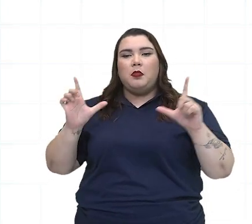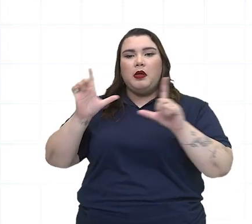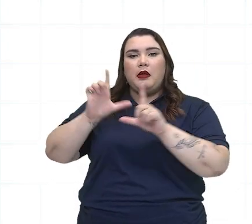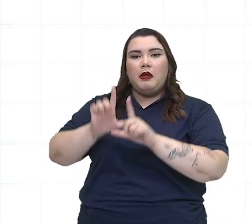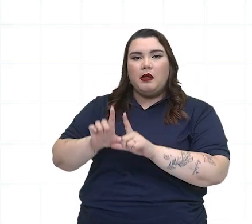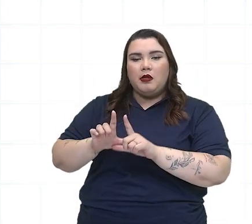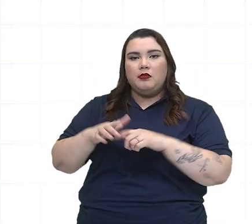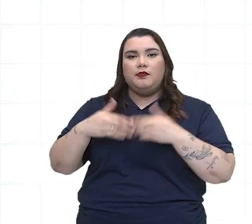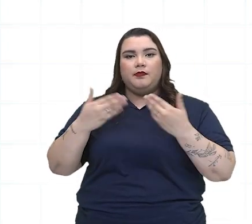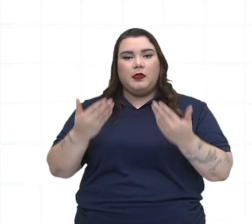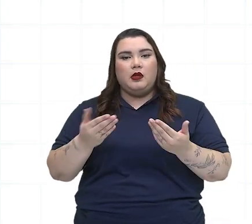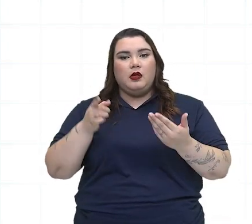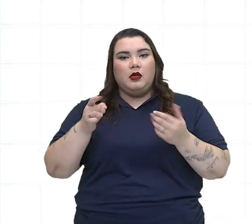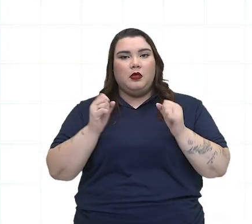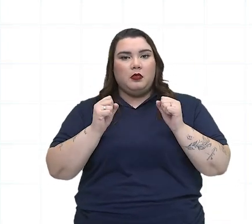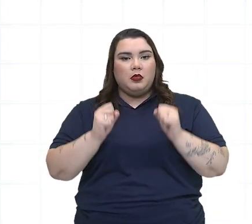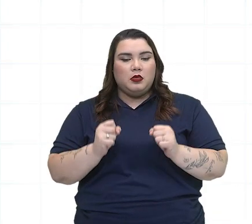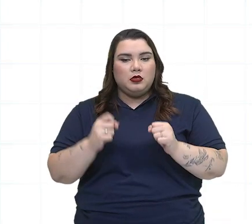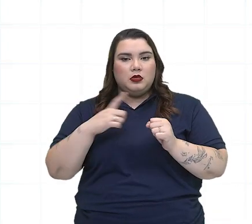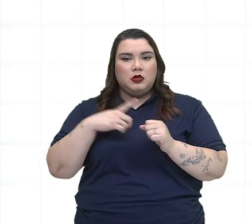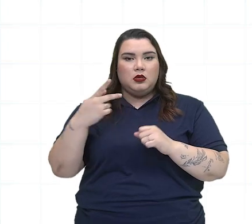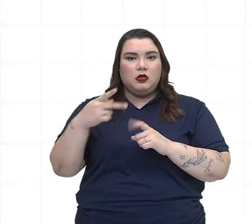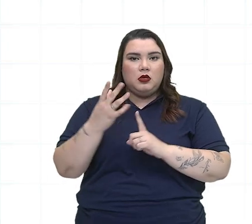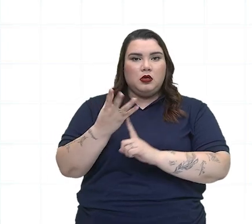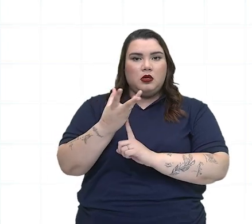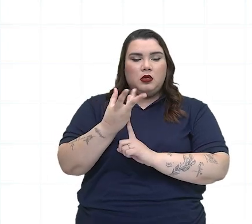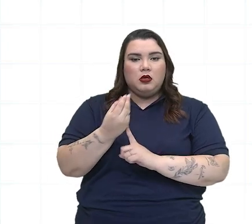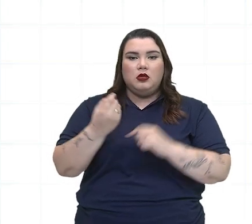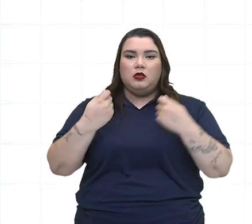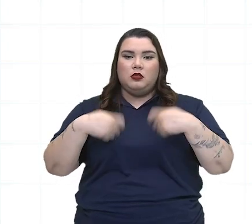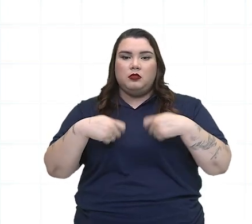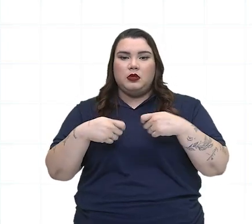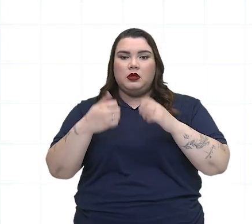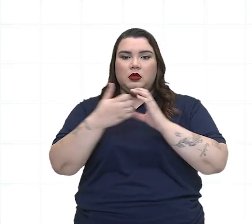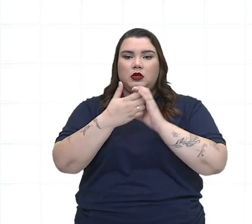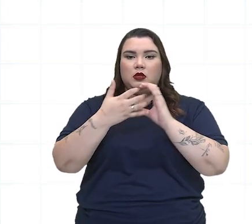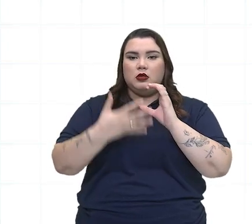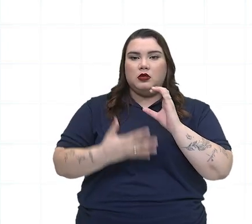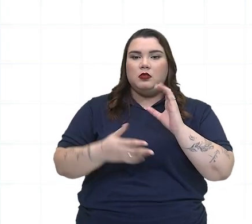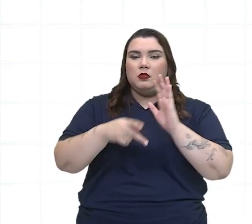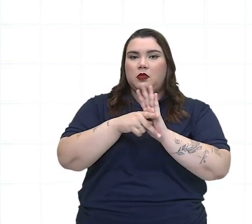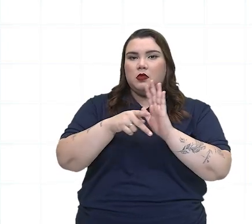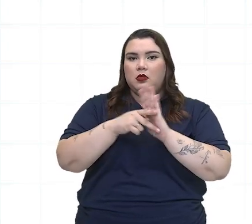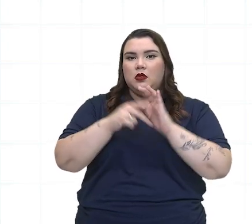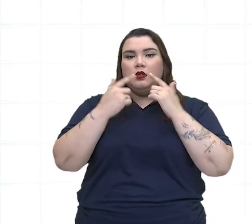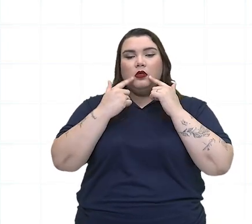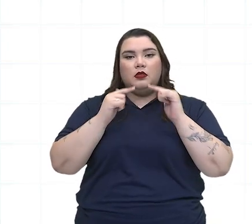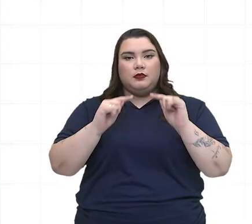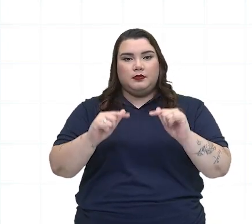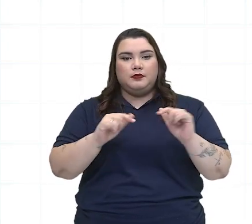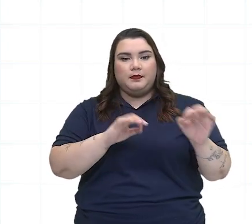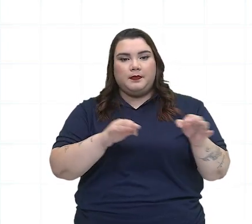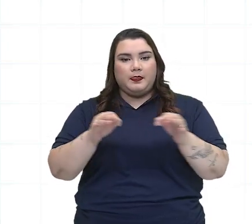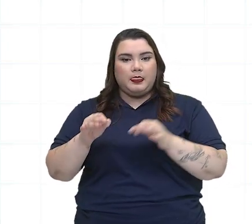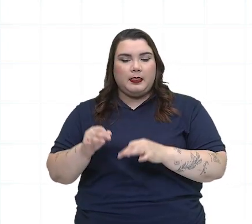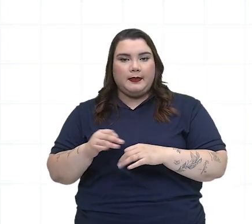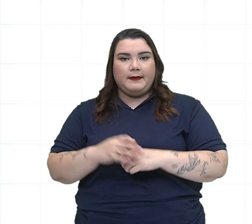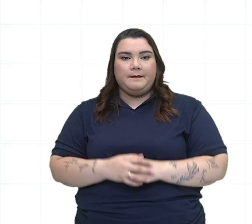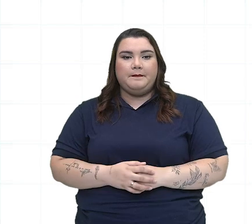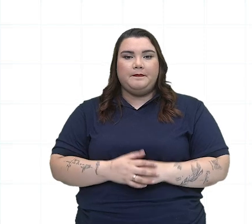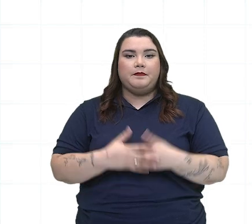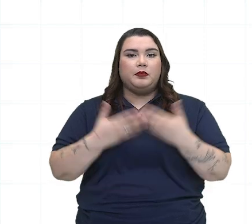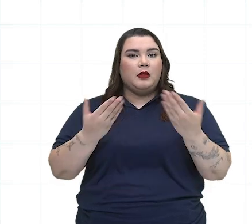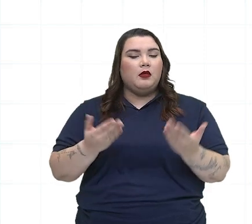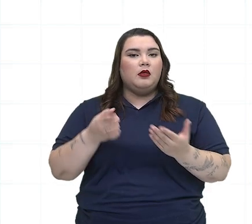artista ele possa fazer sua arte, ele precisa desses elementos da linguagem. Então, o que são esses elementos